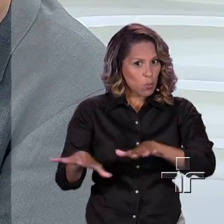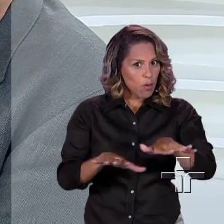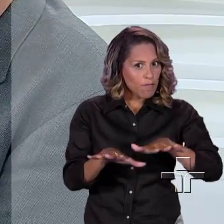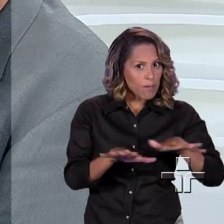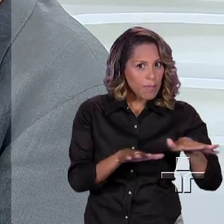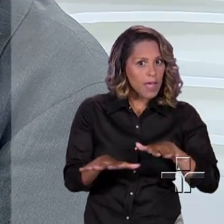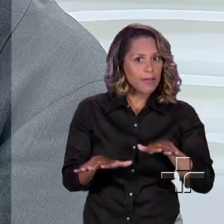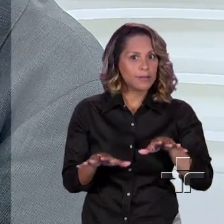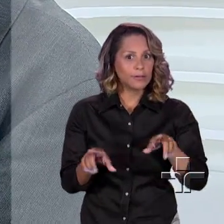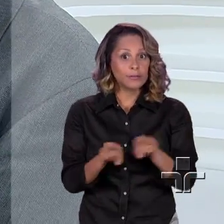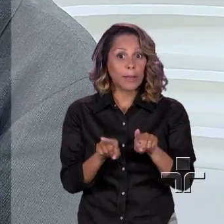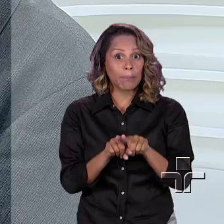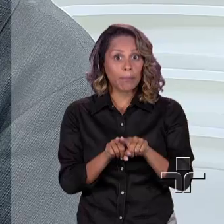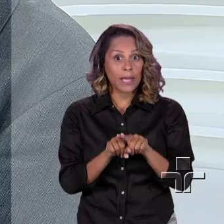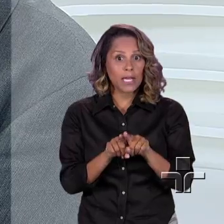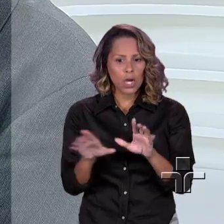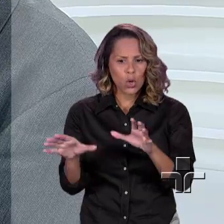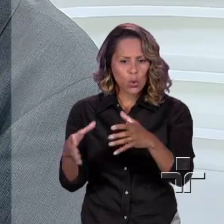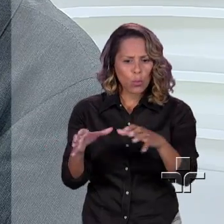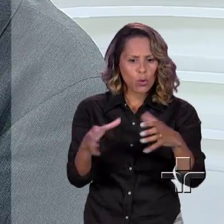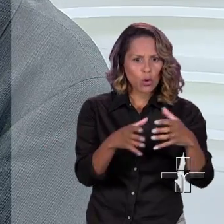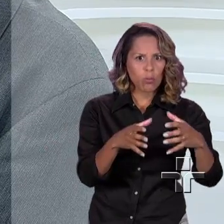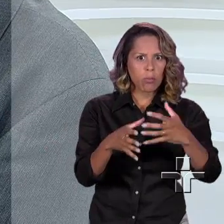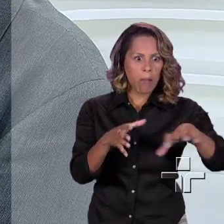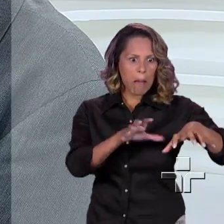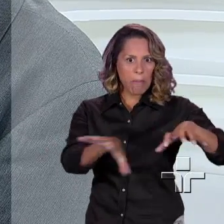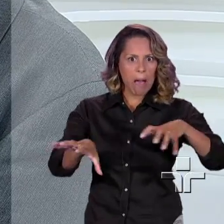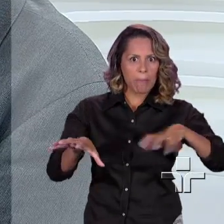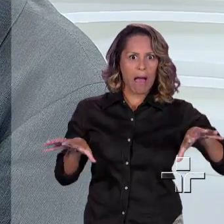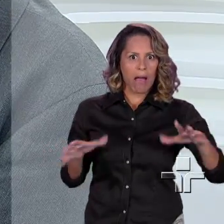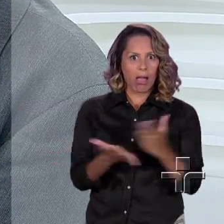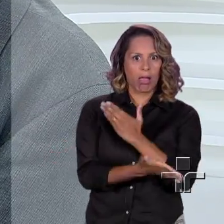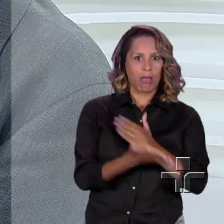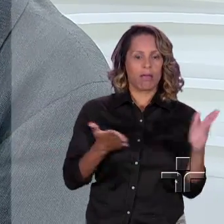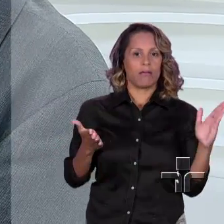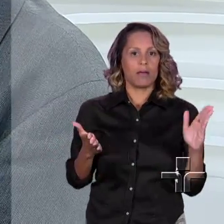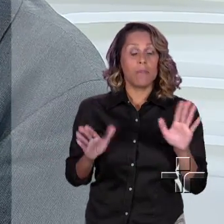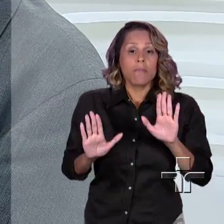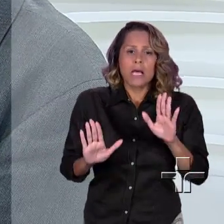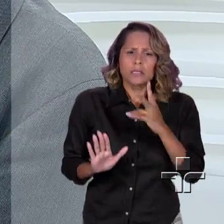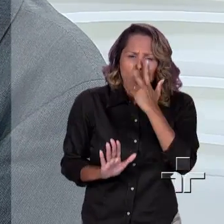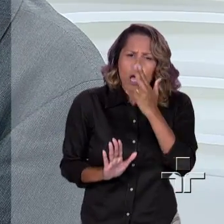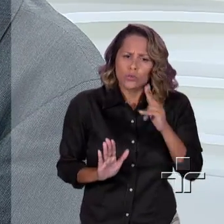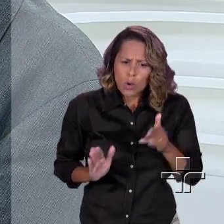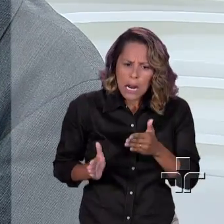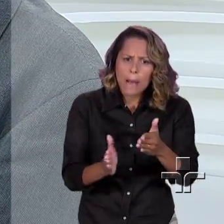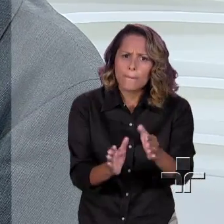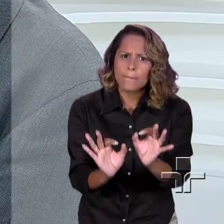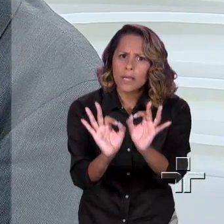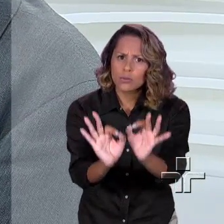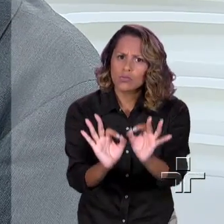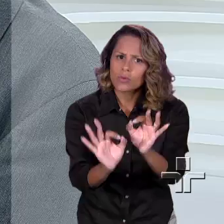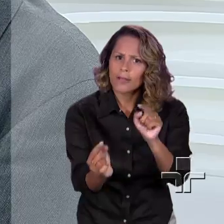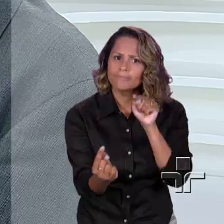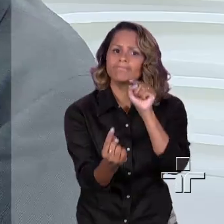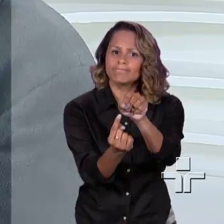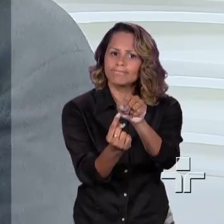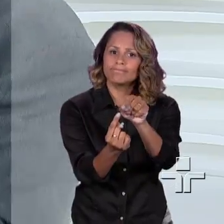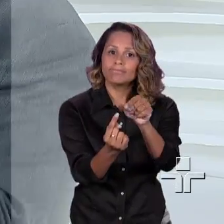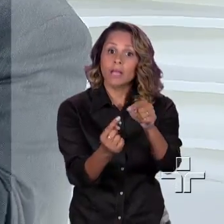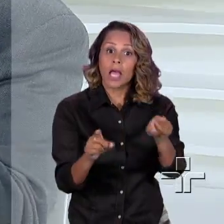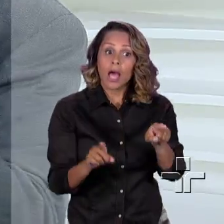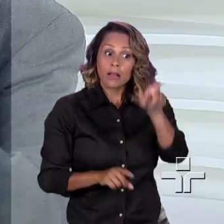os grupos, mas eu acho que eu estava no caminho certo. E eu identificava muito com o Daniel, porque ele estava tentando fazer a mesma coisa,